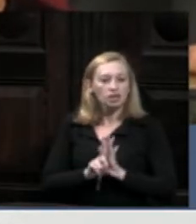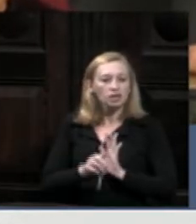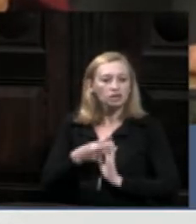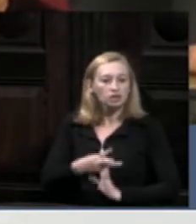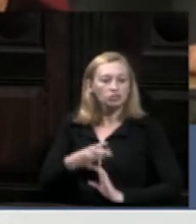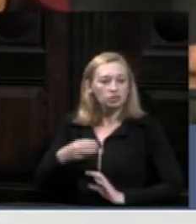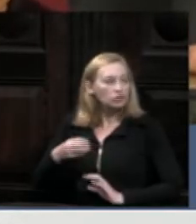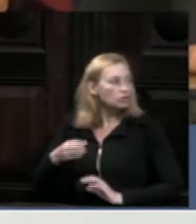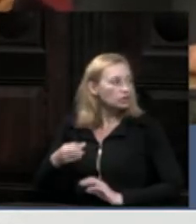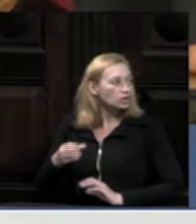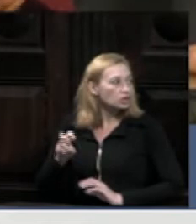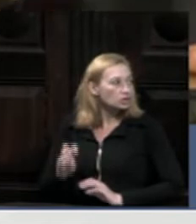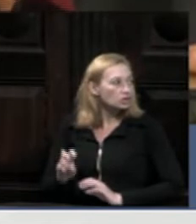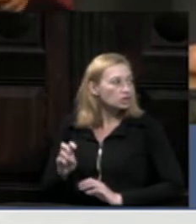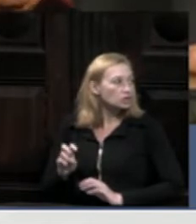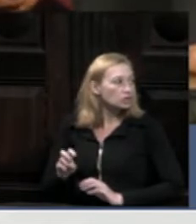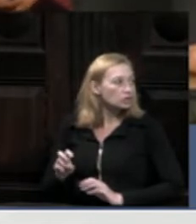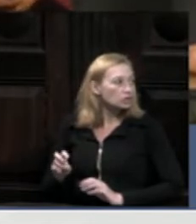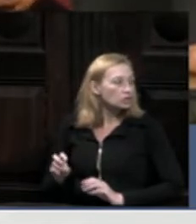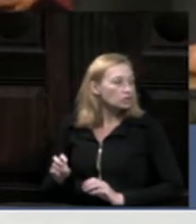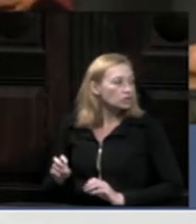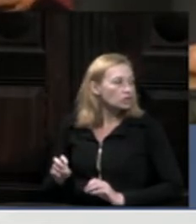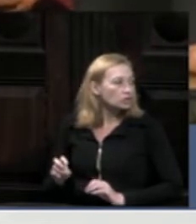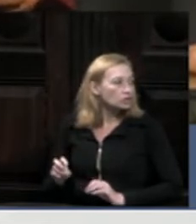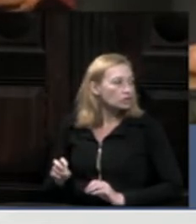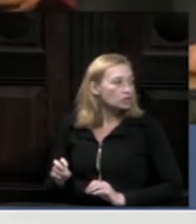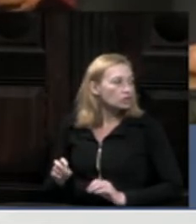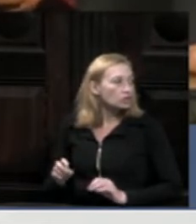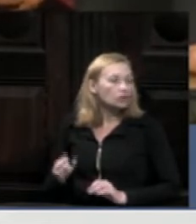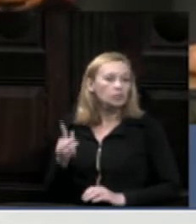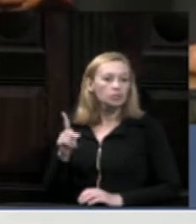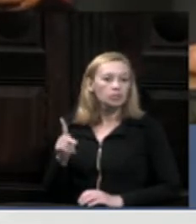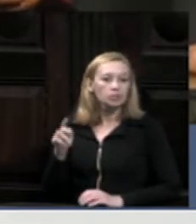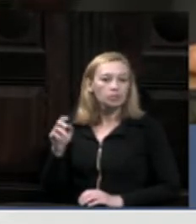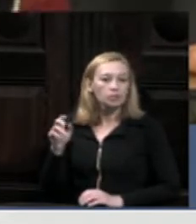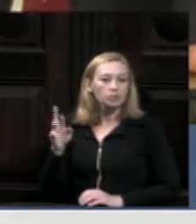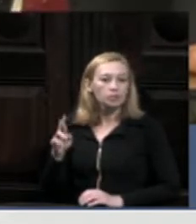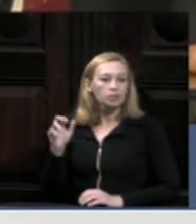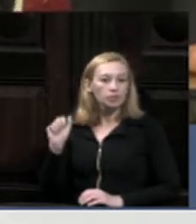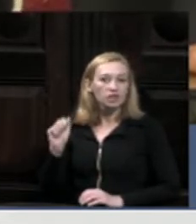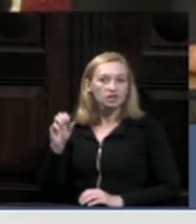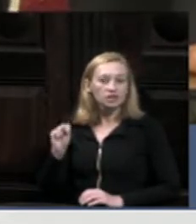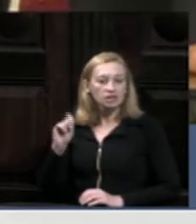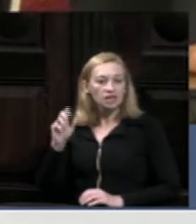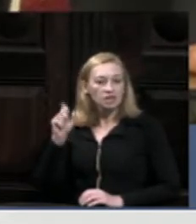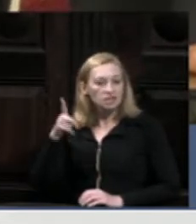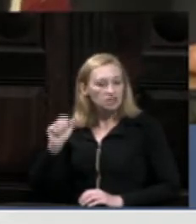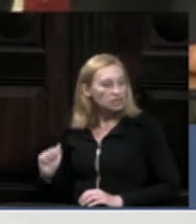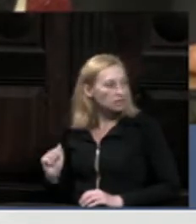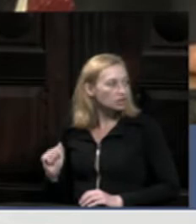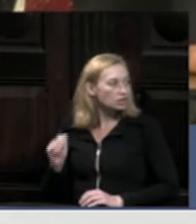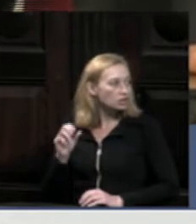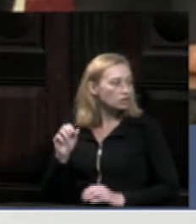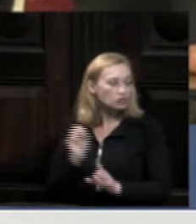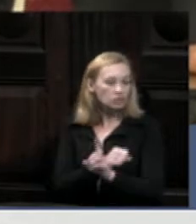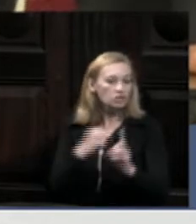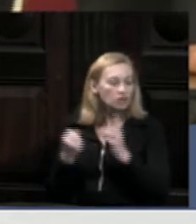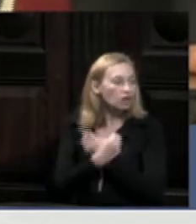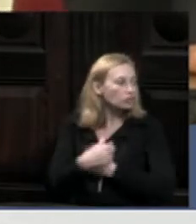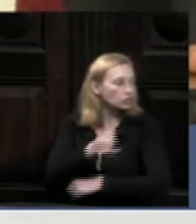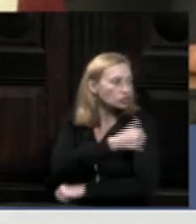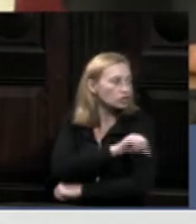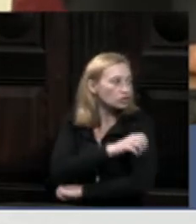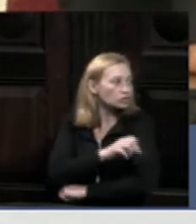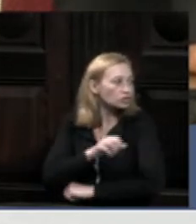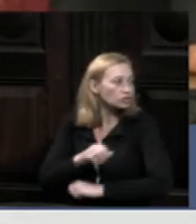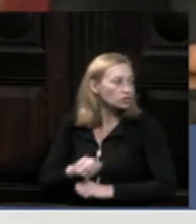de 99, que institui Fundo Único de Previdência Social do Estado do Rio de Janeiro, Rio Providência e da outras providências. Pendente de parecer das comissões de Constituição e